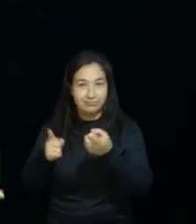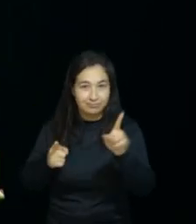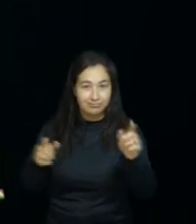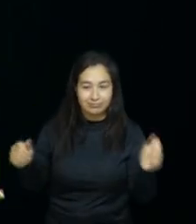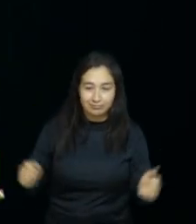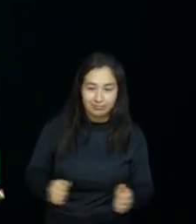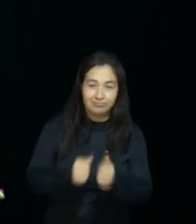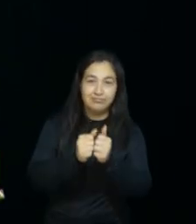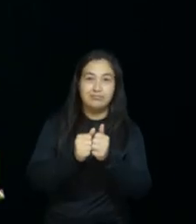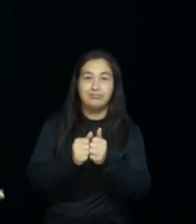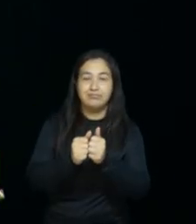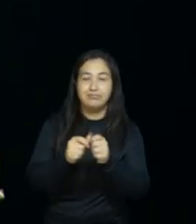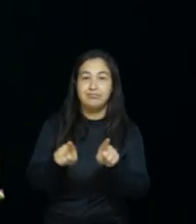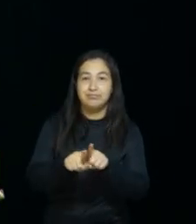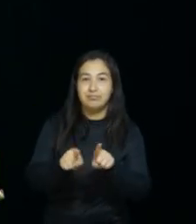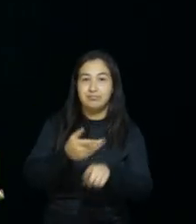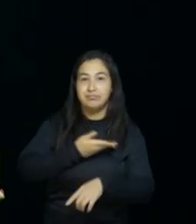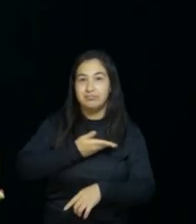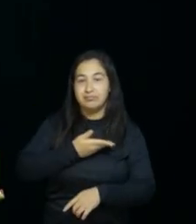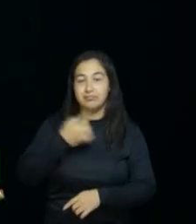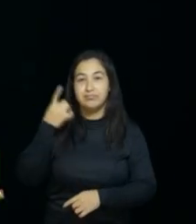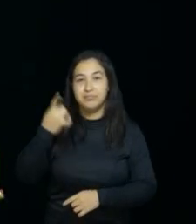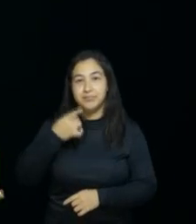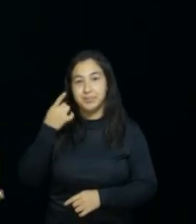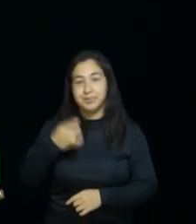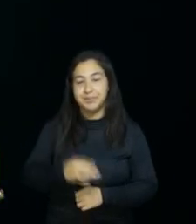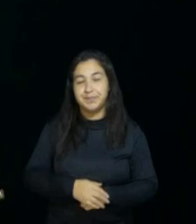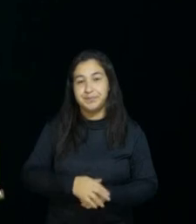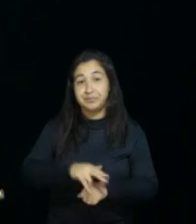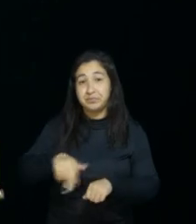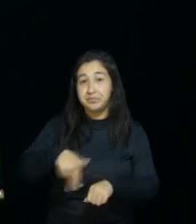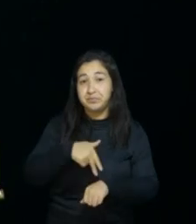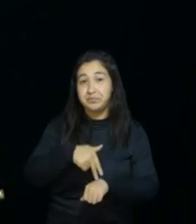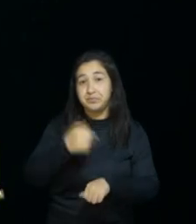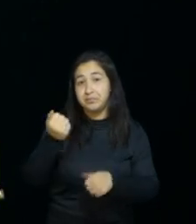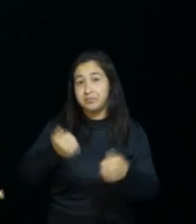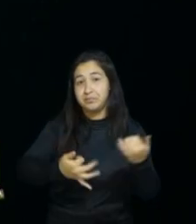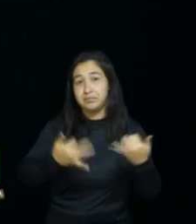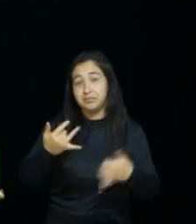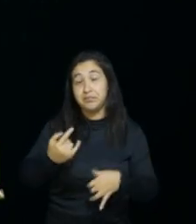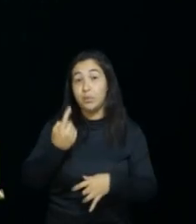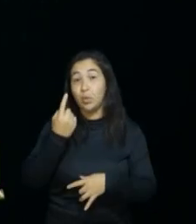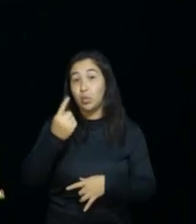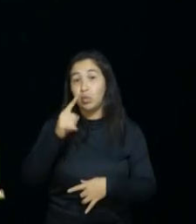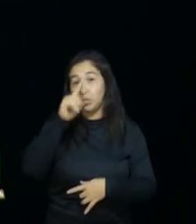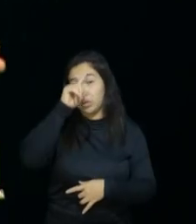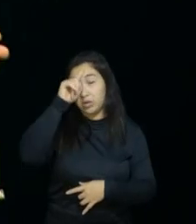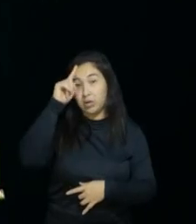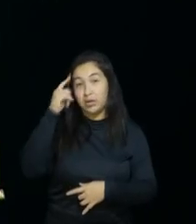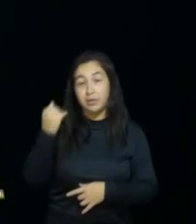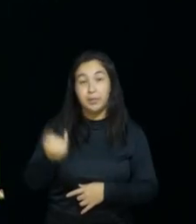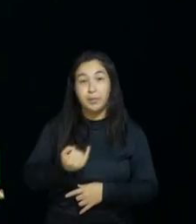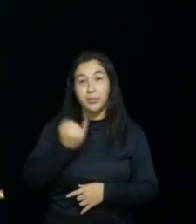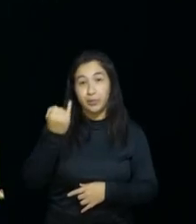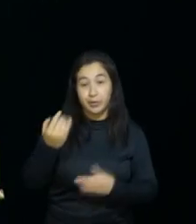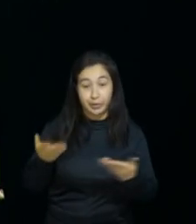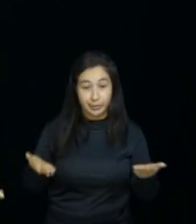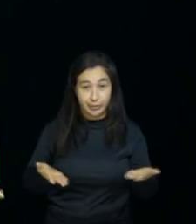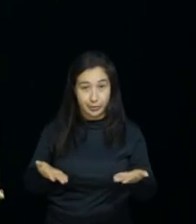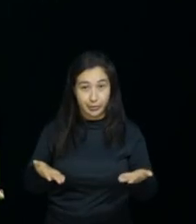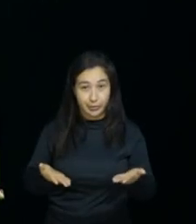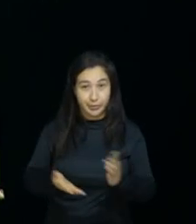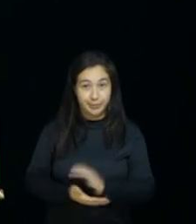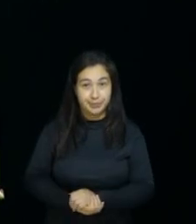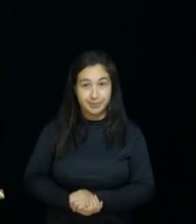deputados e deputadas, uma boa tarde. Eu venho aqui falar de uma iniciativa muito importante para esse momento que